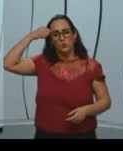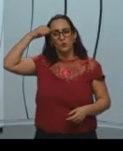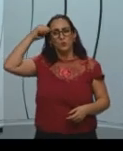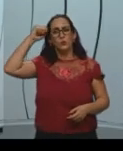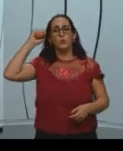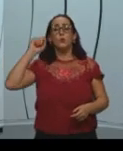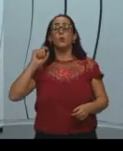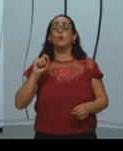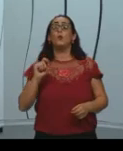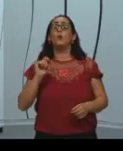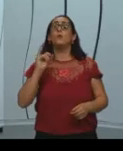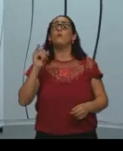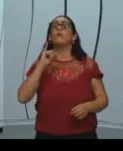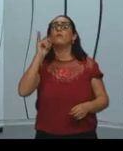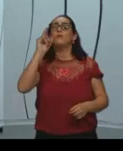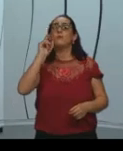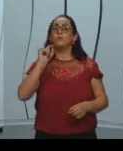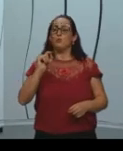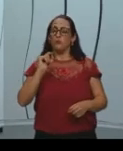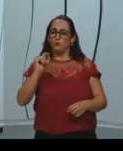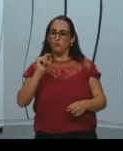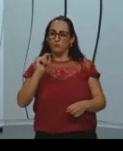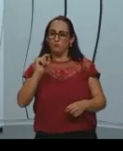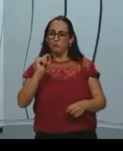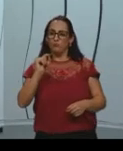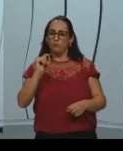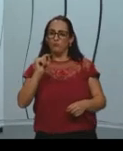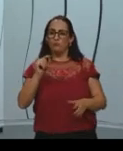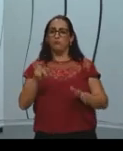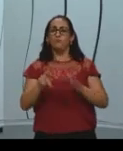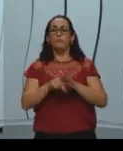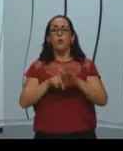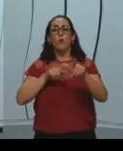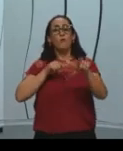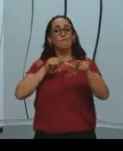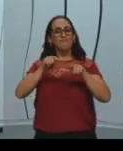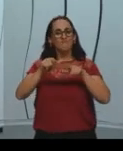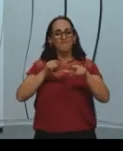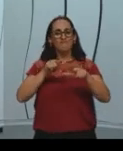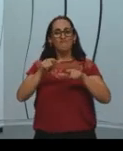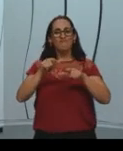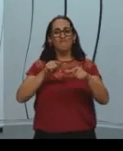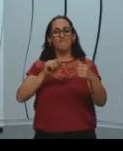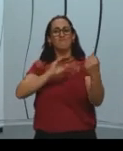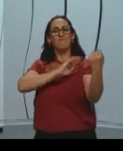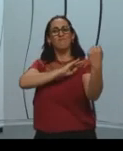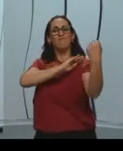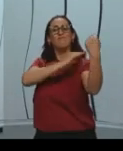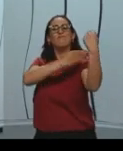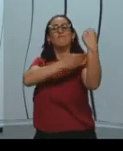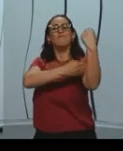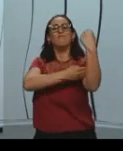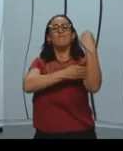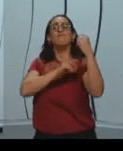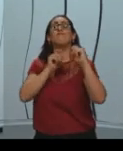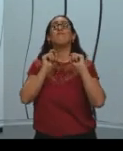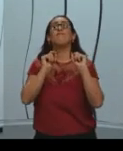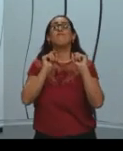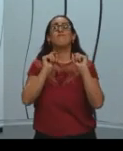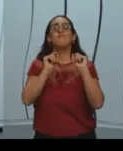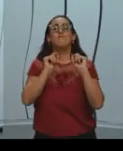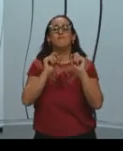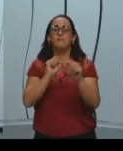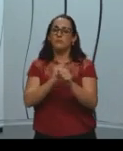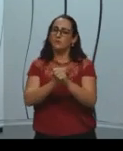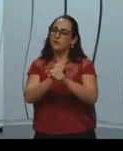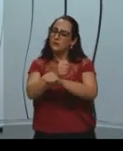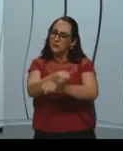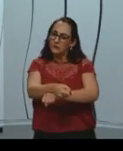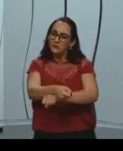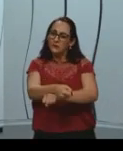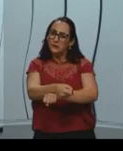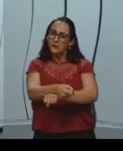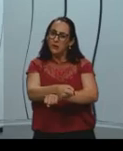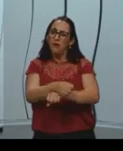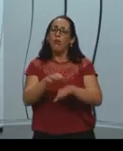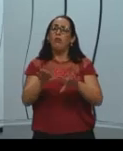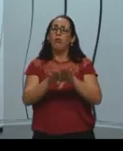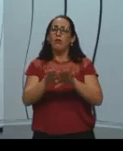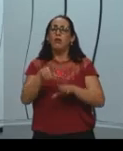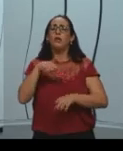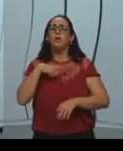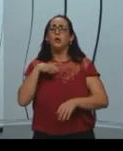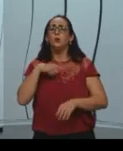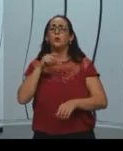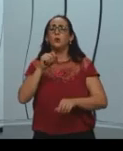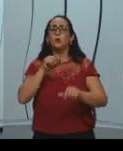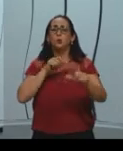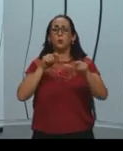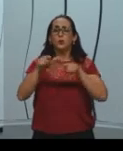a força de trabalho que a gente utilizava nos engenhos era uma força de trabalho escrava. A gente tinha também trabalhadores livres, né?